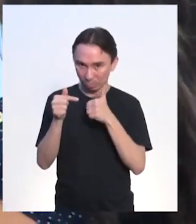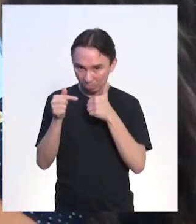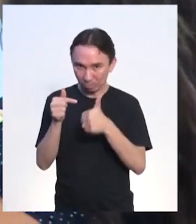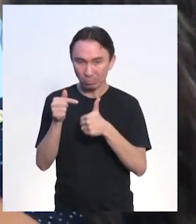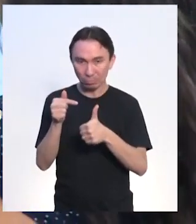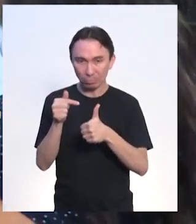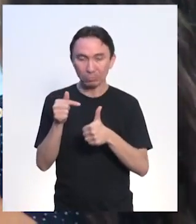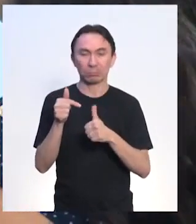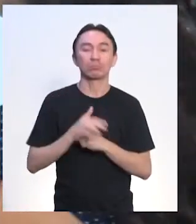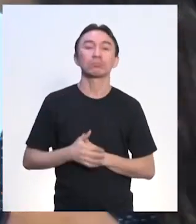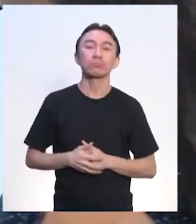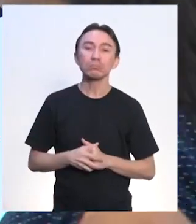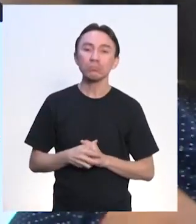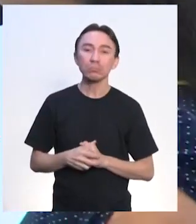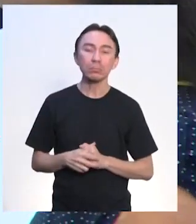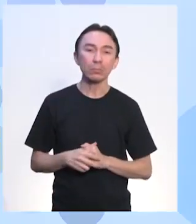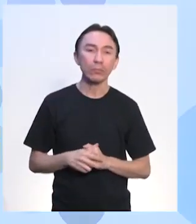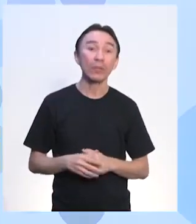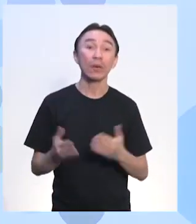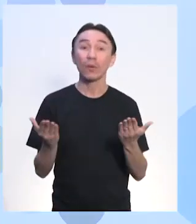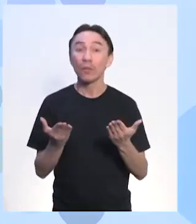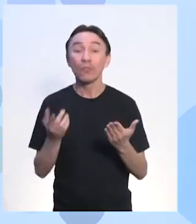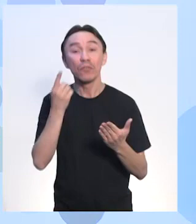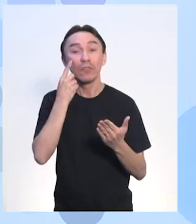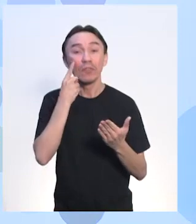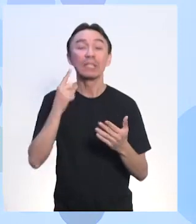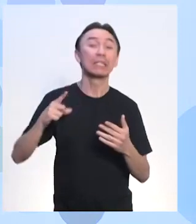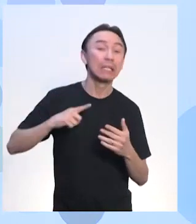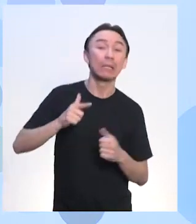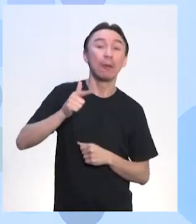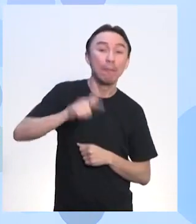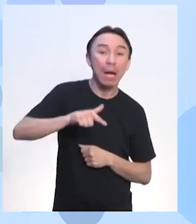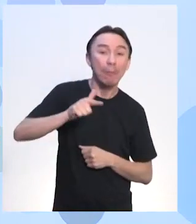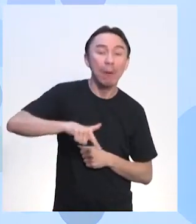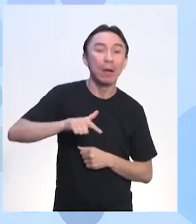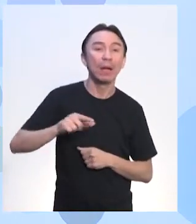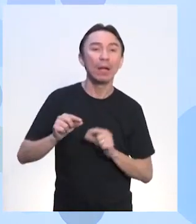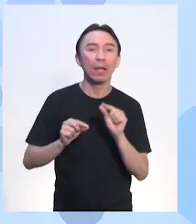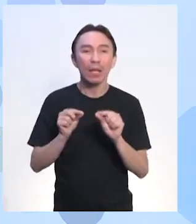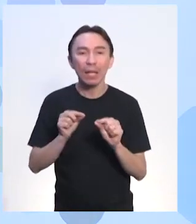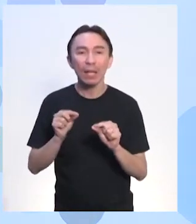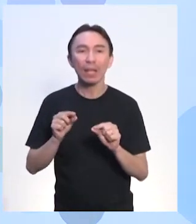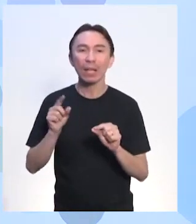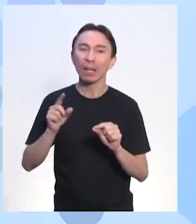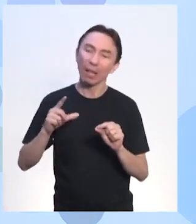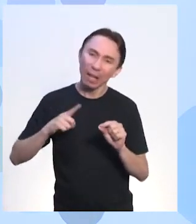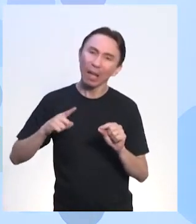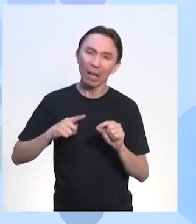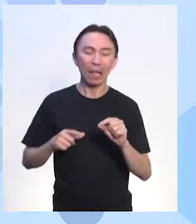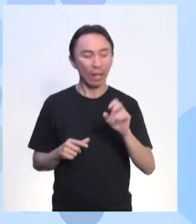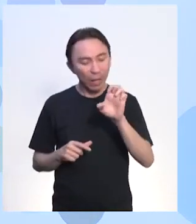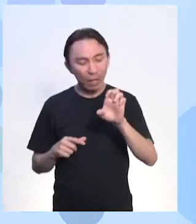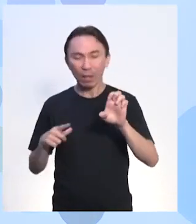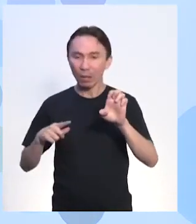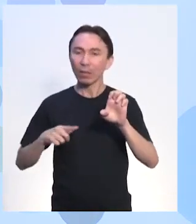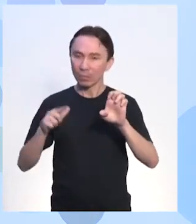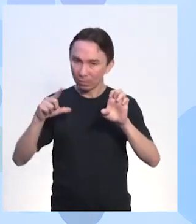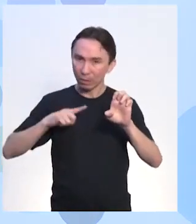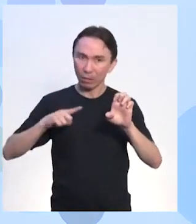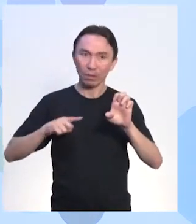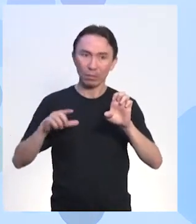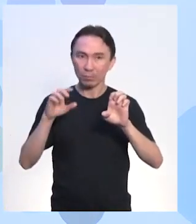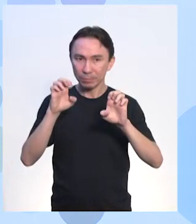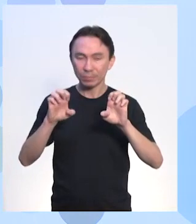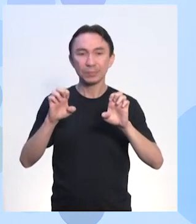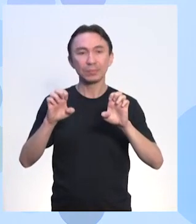letras. Perfeito. Agora, vamos ver quem repete. Estou vendo aqui que a letra E repete. Então, a letra